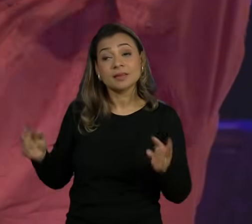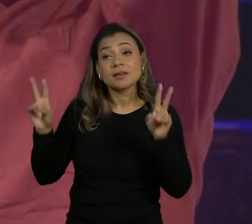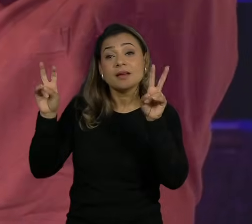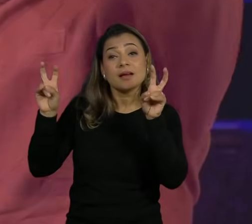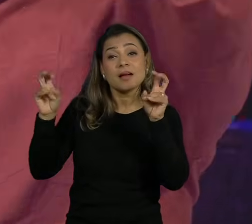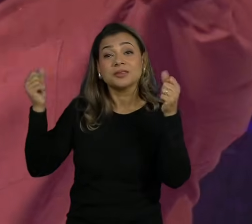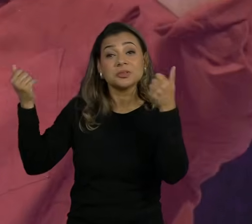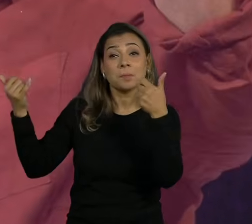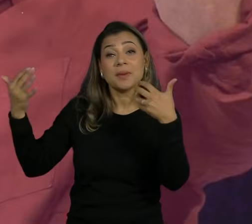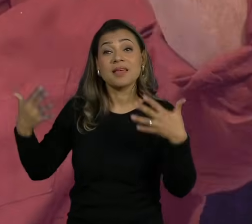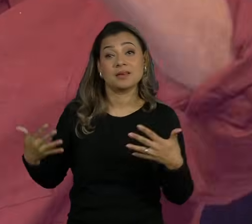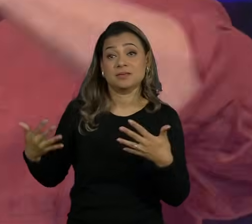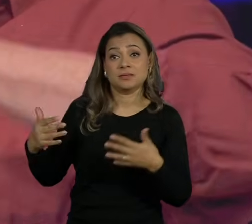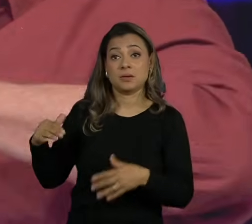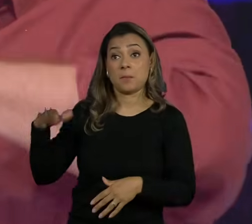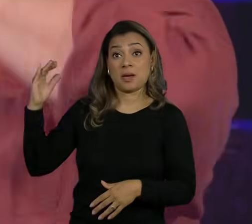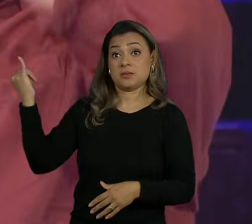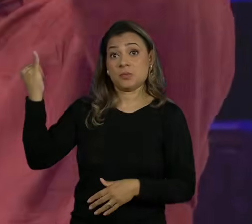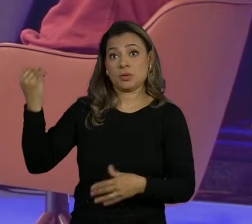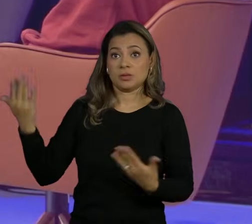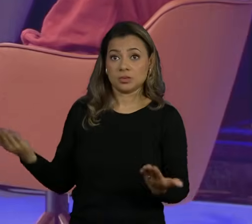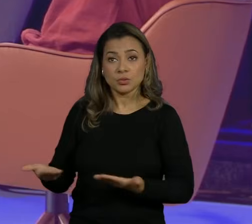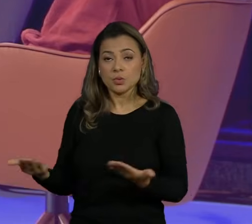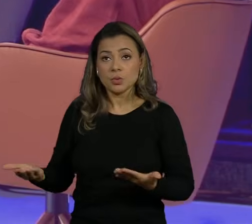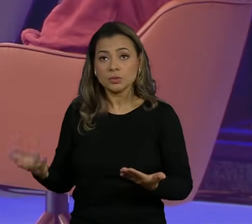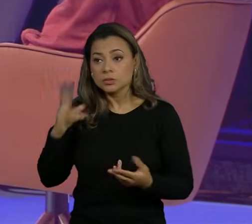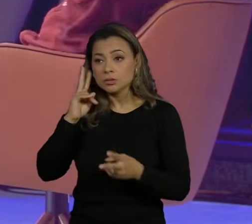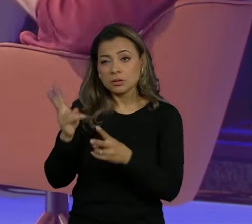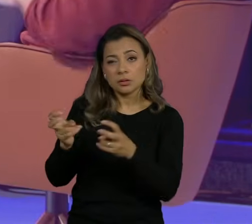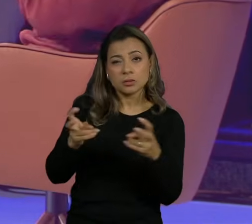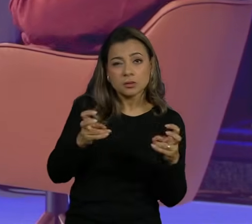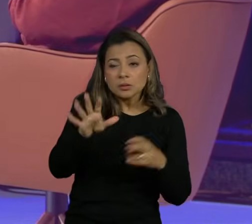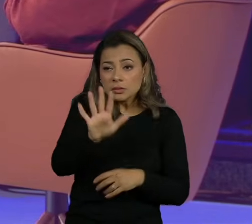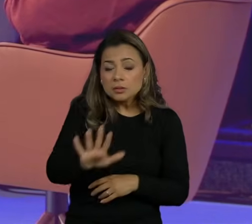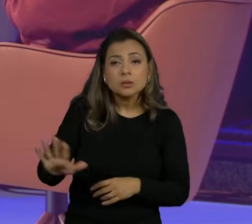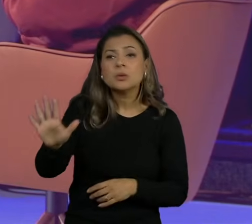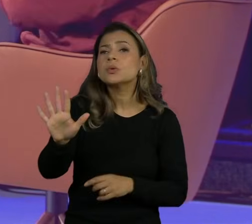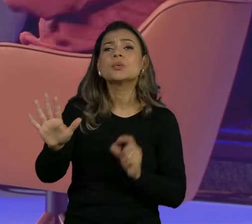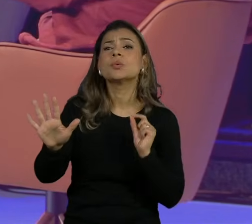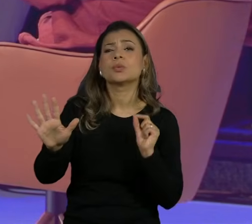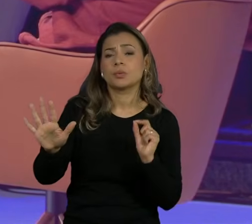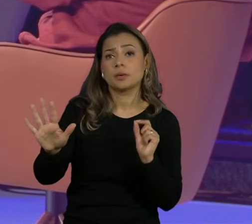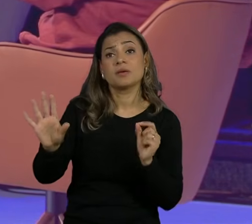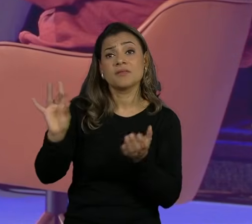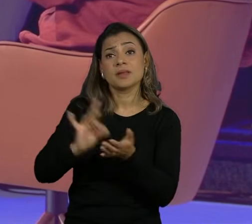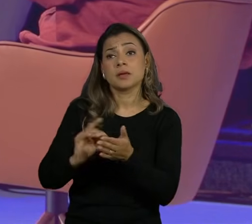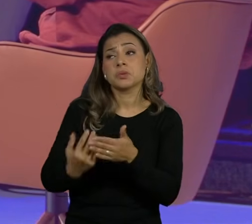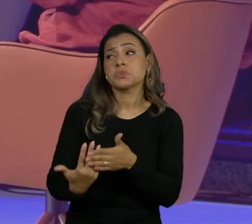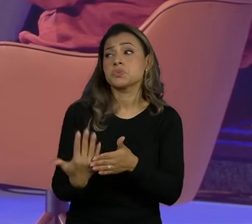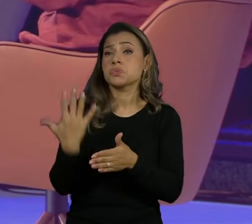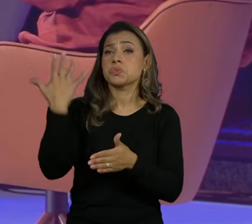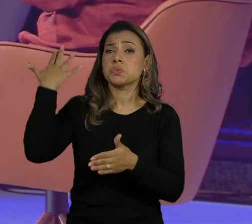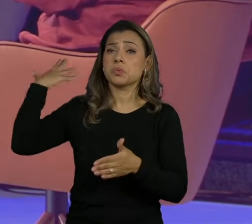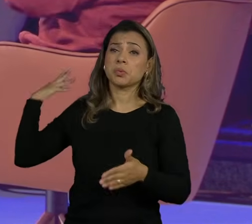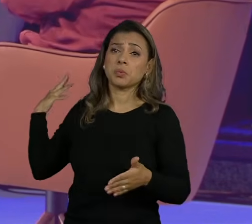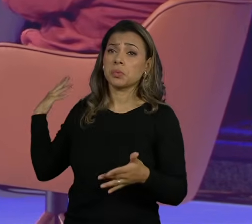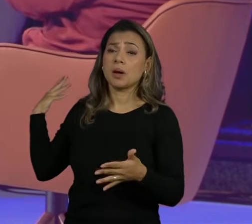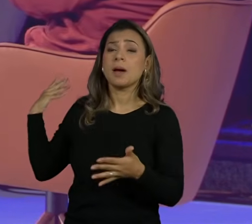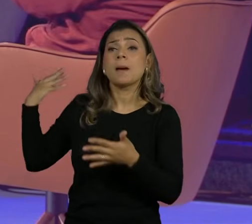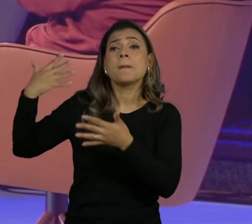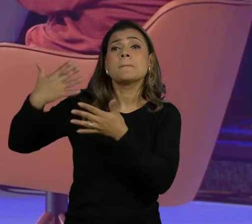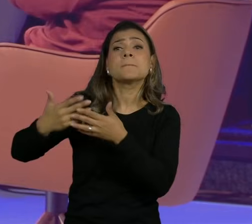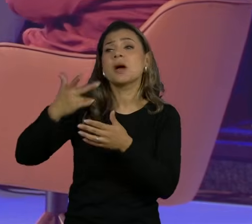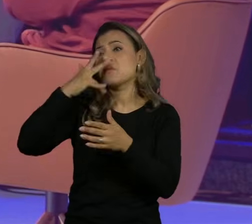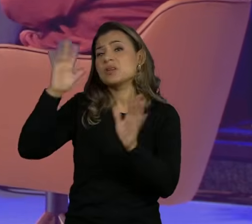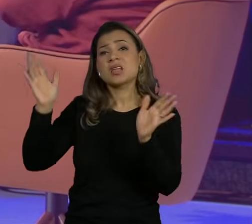explicação que é a mais importante, né, dos nossos intérpretes, etc., diz, no fundo, uma bobagem. Diz que a